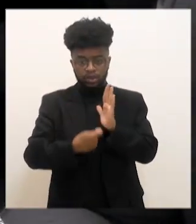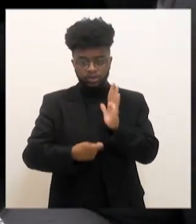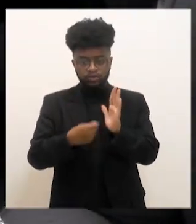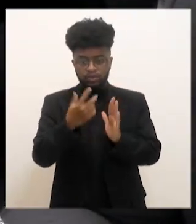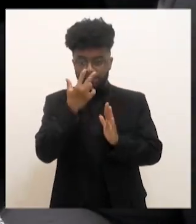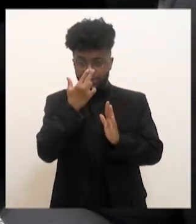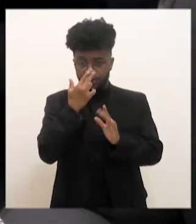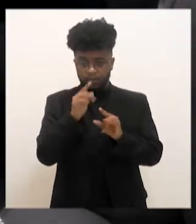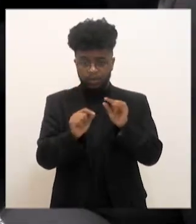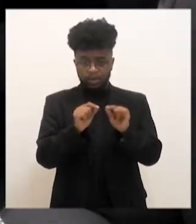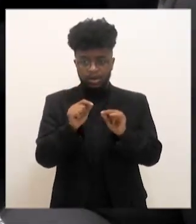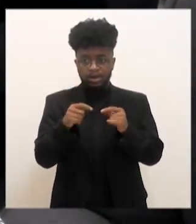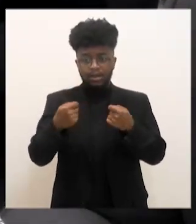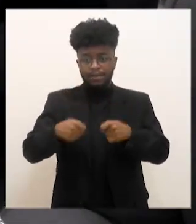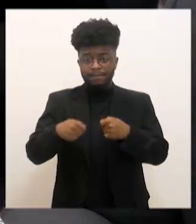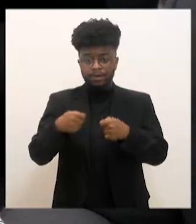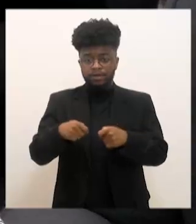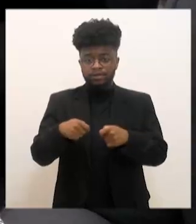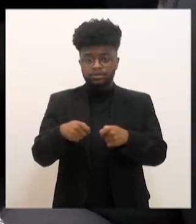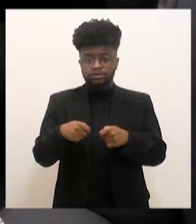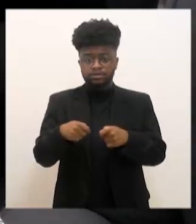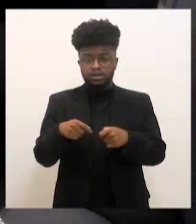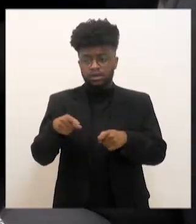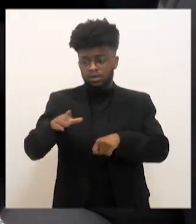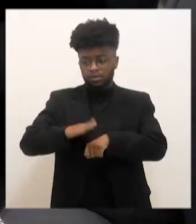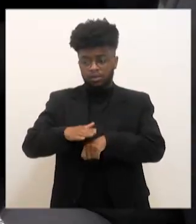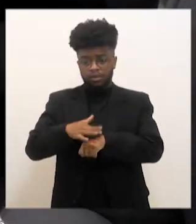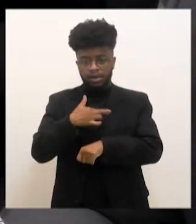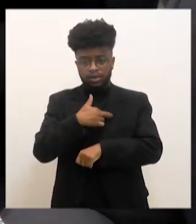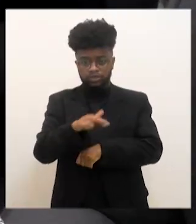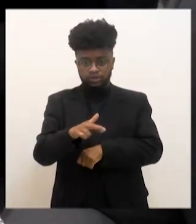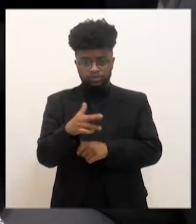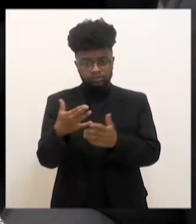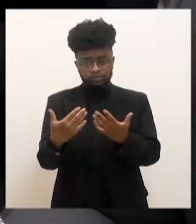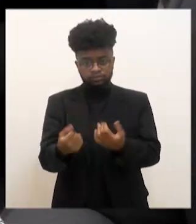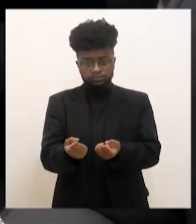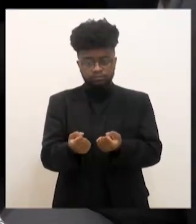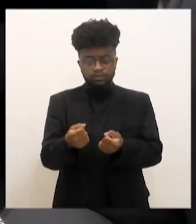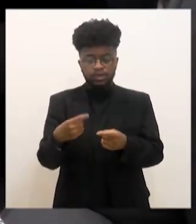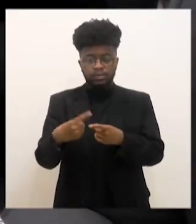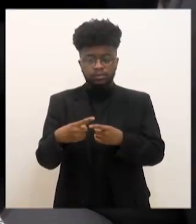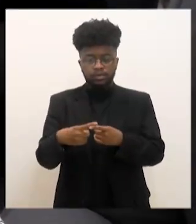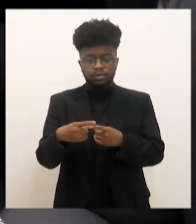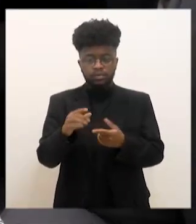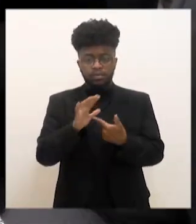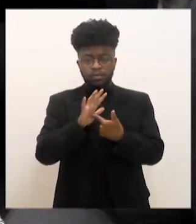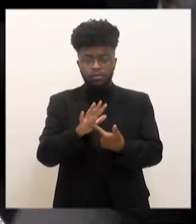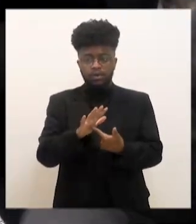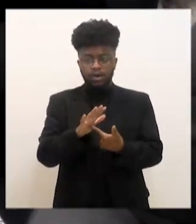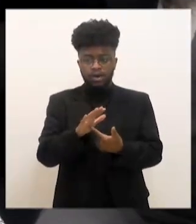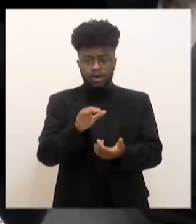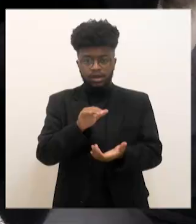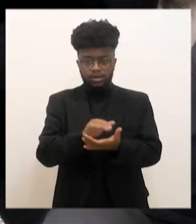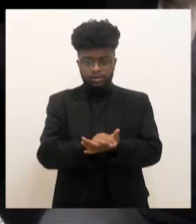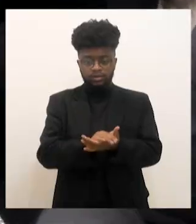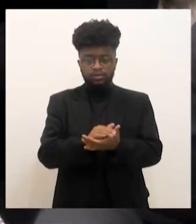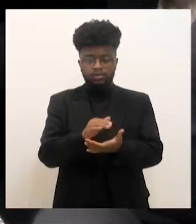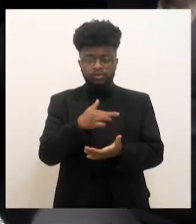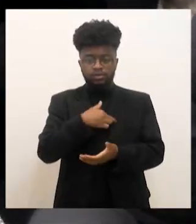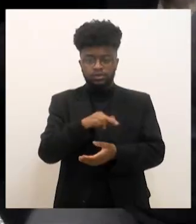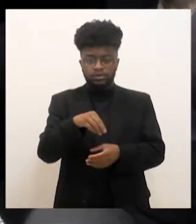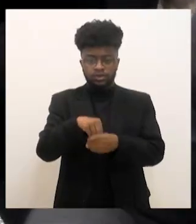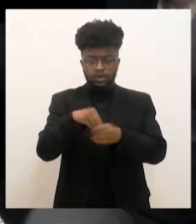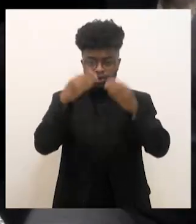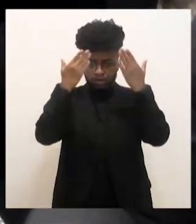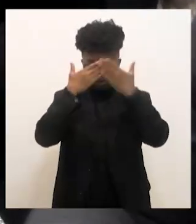que ele precisaria ser reconhecido pela própria religião, porque reconhece o casamento religioso celebrado nos ritos da Umbanda. Para